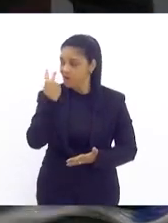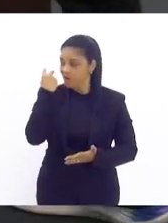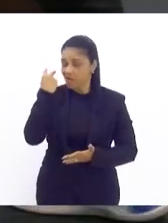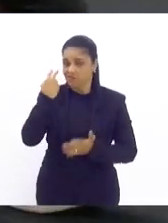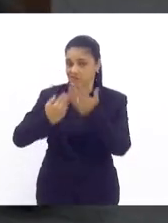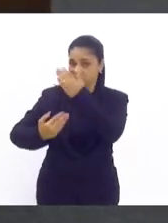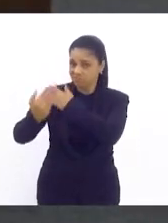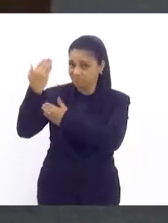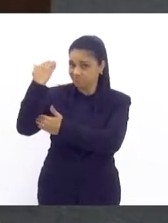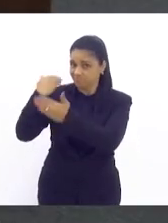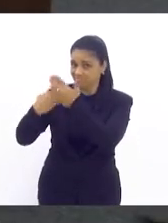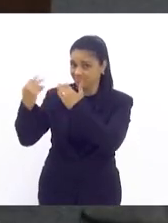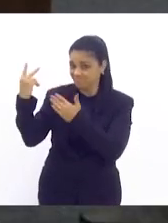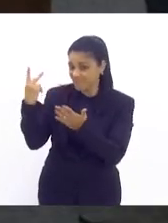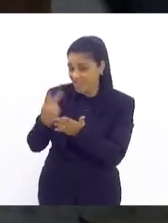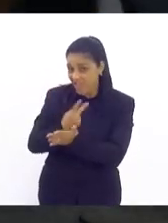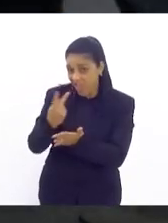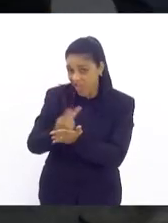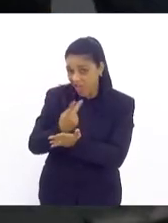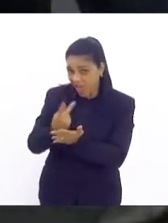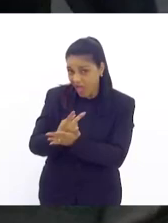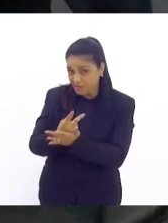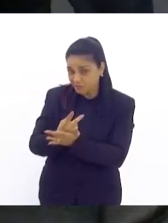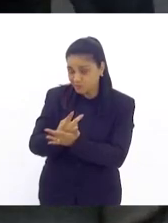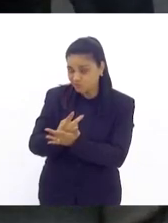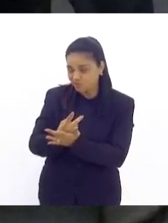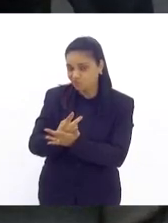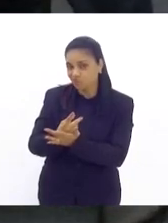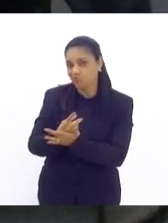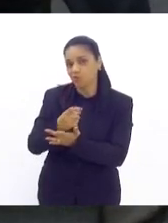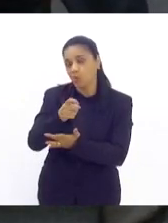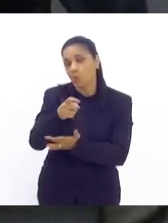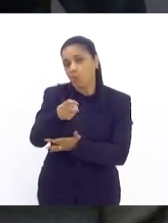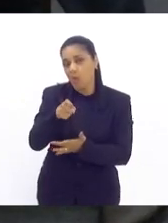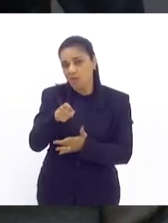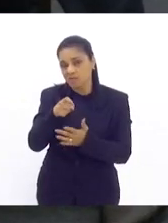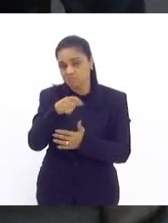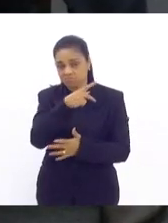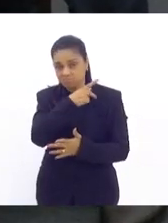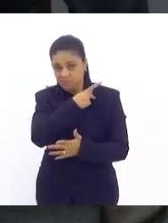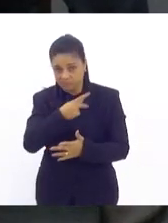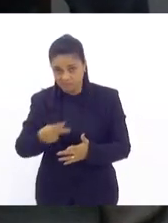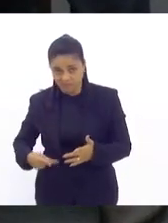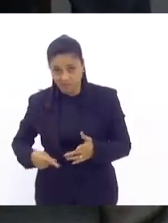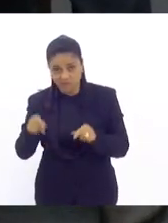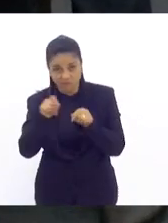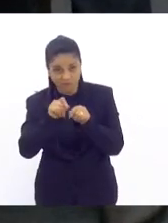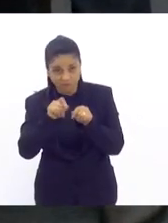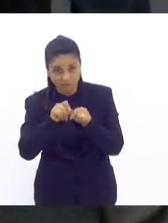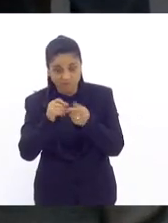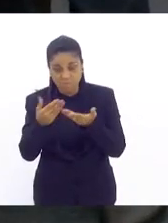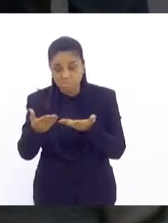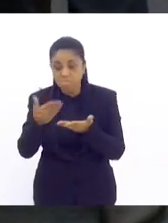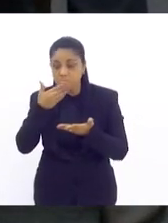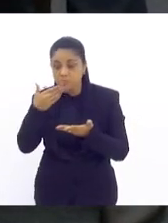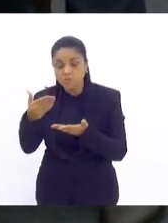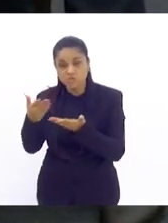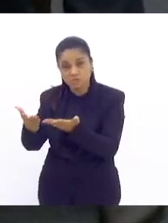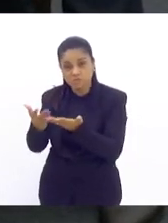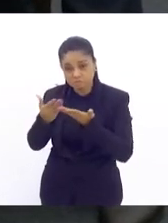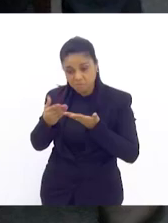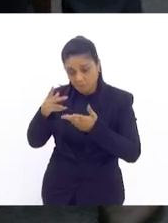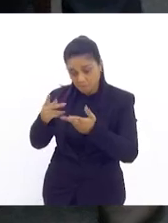ver tudo de errado que o outro fez e pedisse de presente um livro escrito em